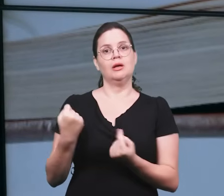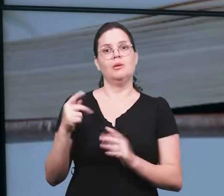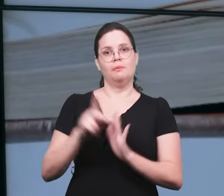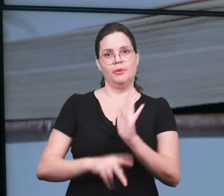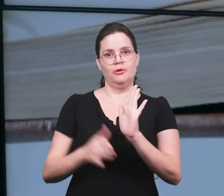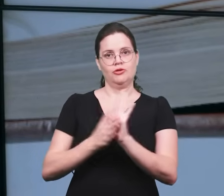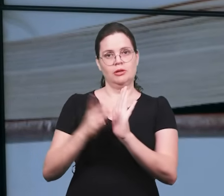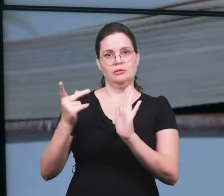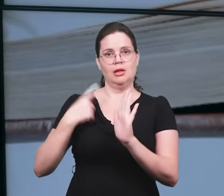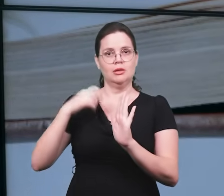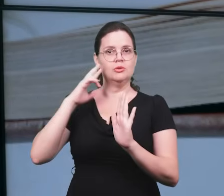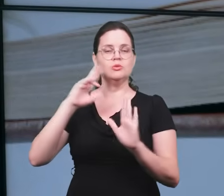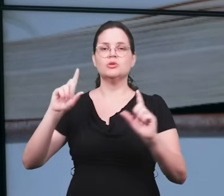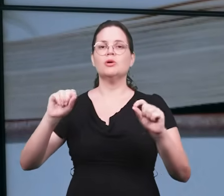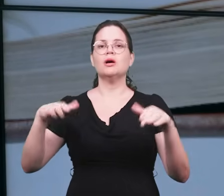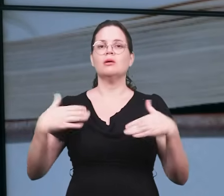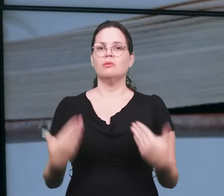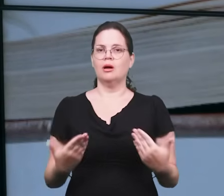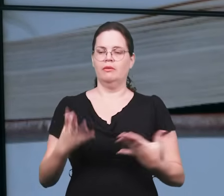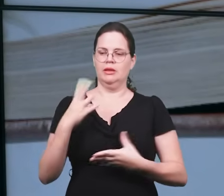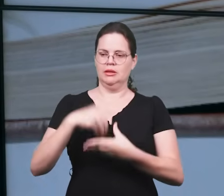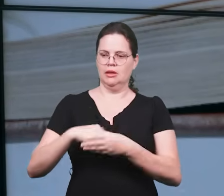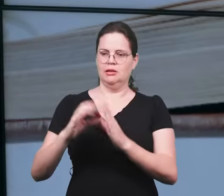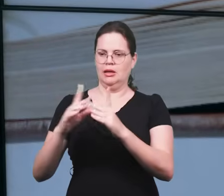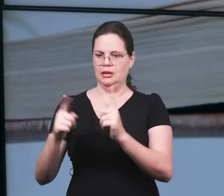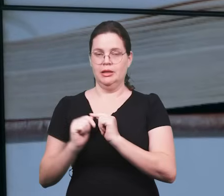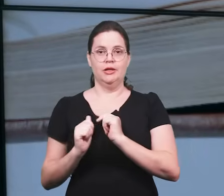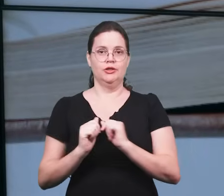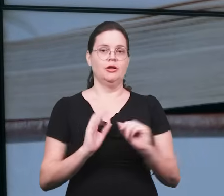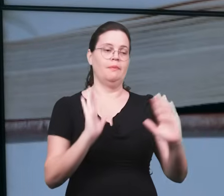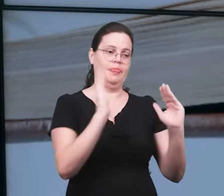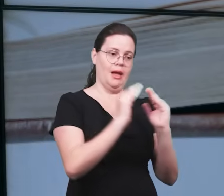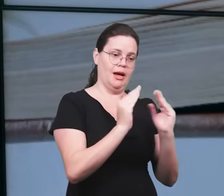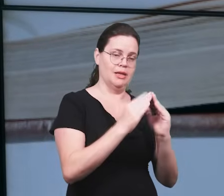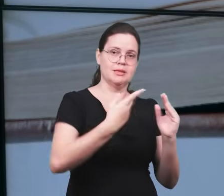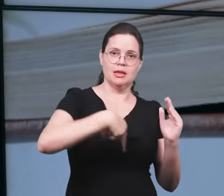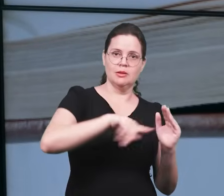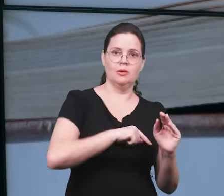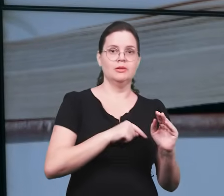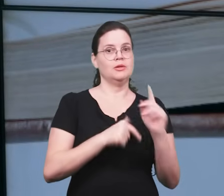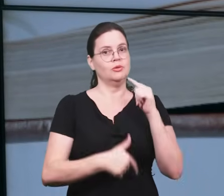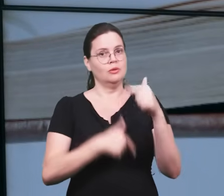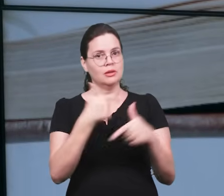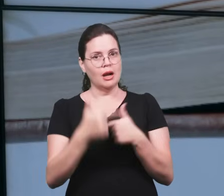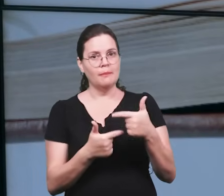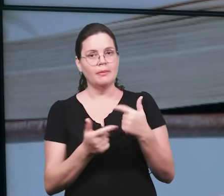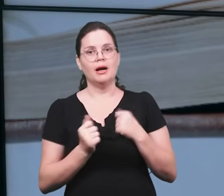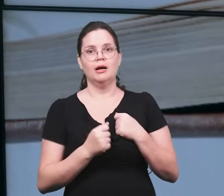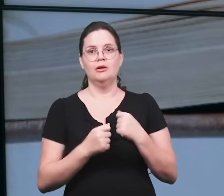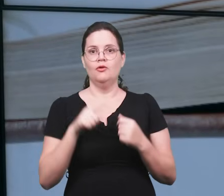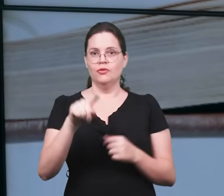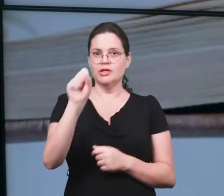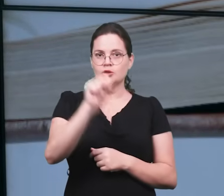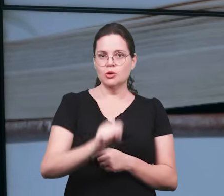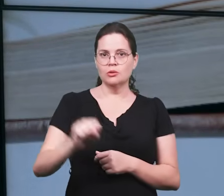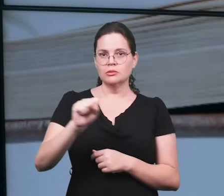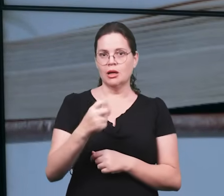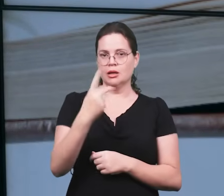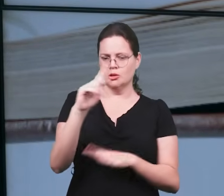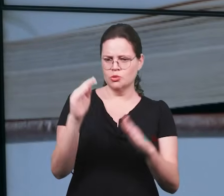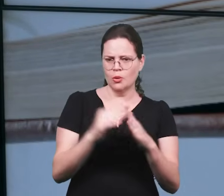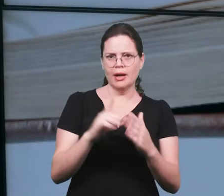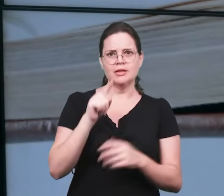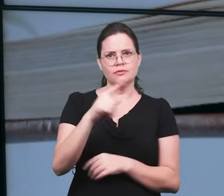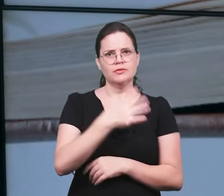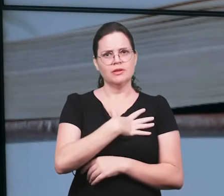na igreja, é dentro da nossa casa, é no nosso trabalho, é na nossa família. Se você é solteira, dentro da sua casa,